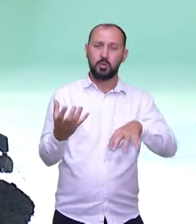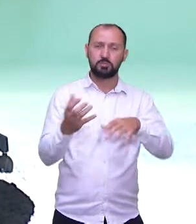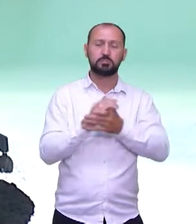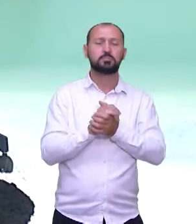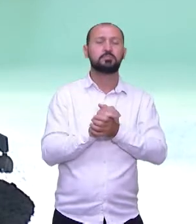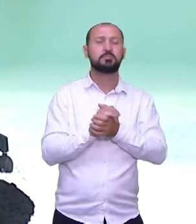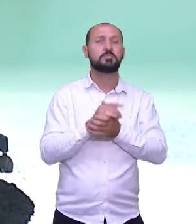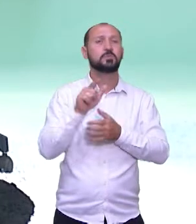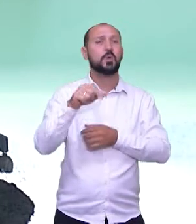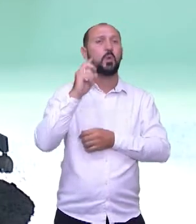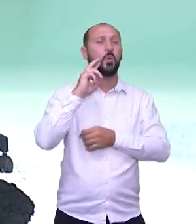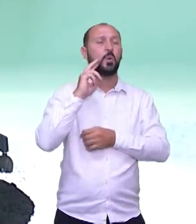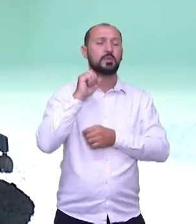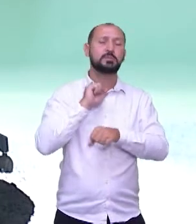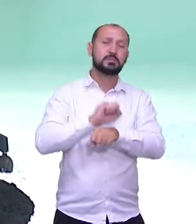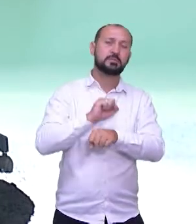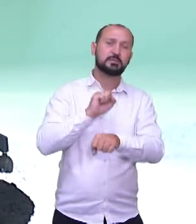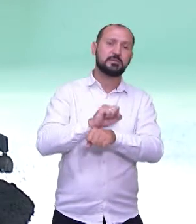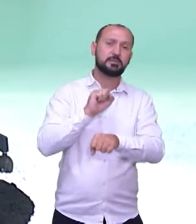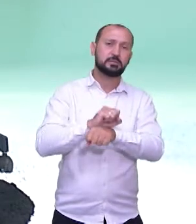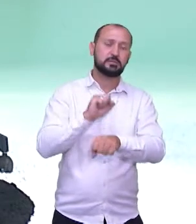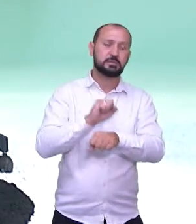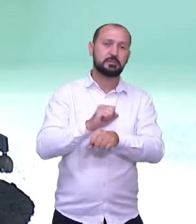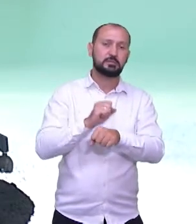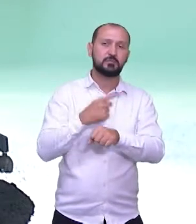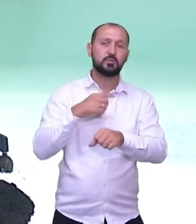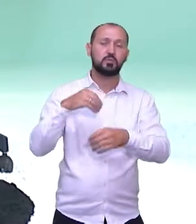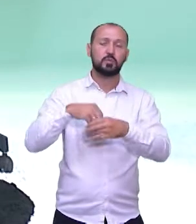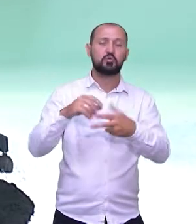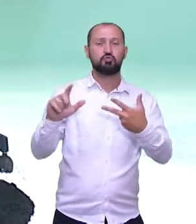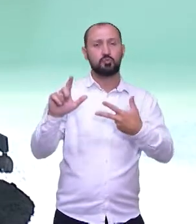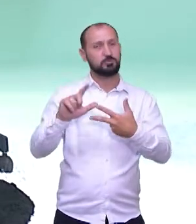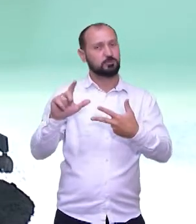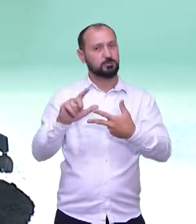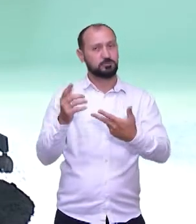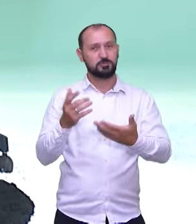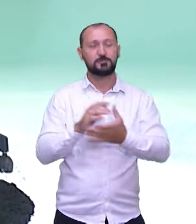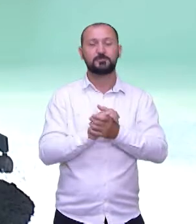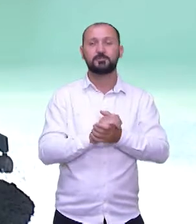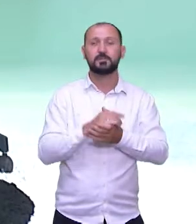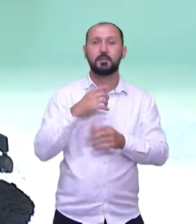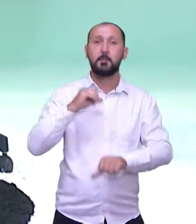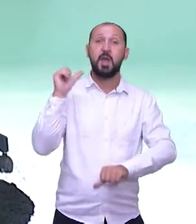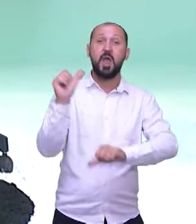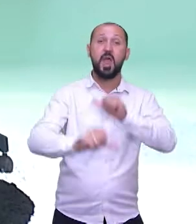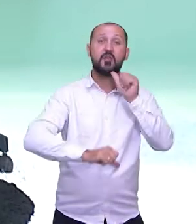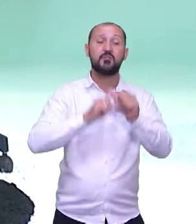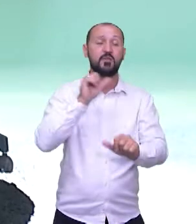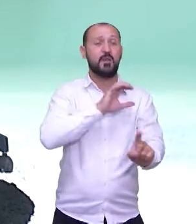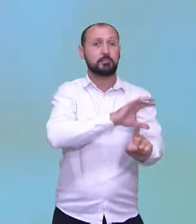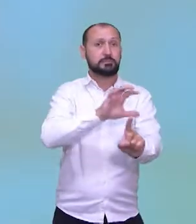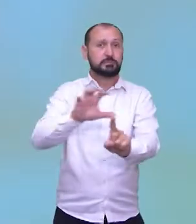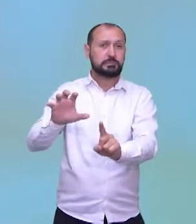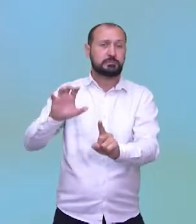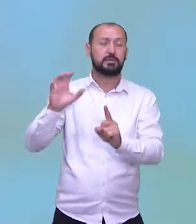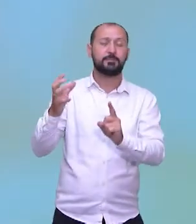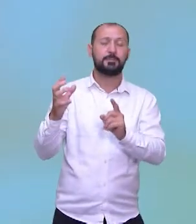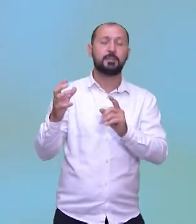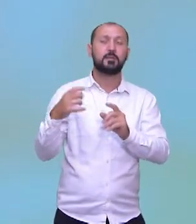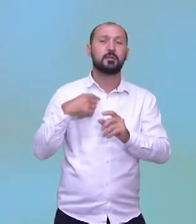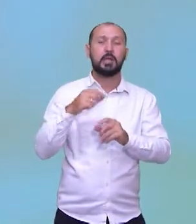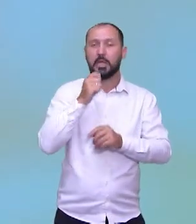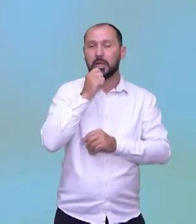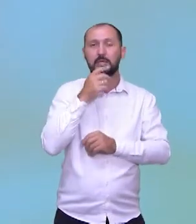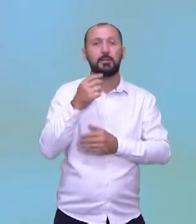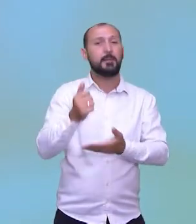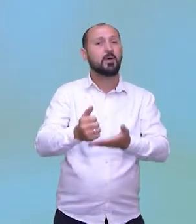Nacional. Esse é o trâmite que a gente tem que aguardar do processo legislativo, né? Sim. Ainda mais por uma reforma que vai trazer tanto